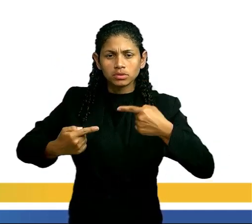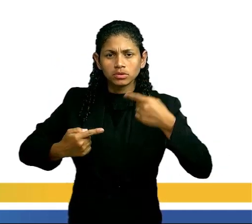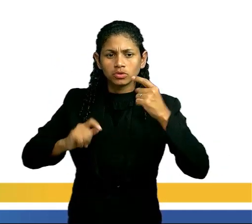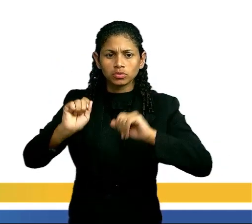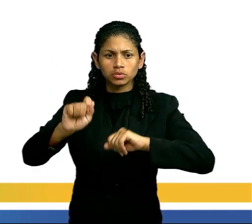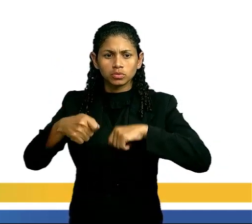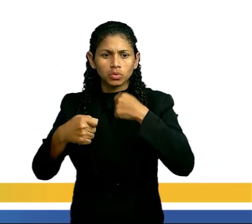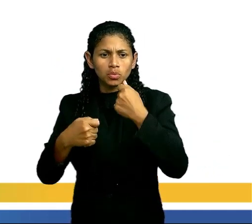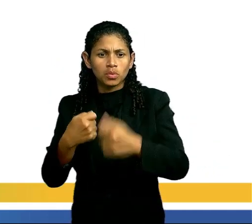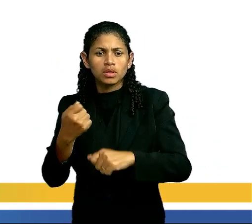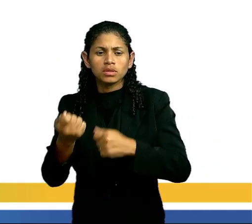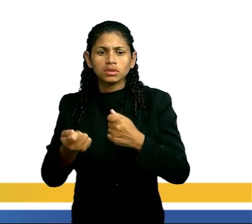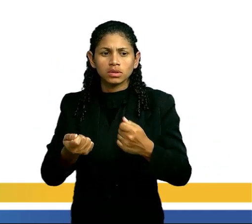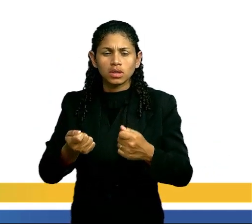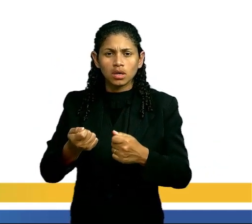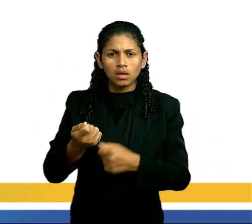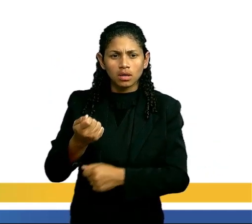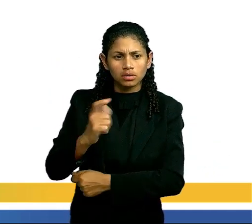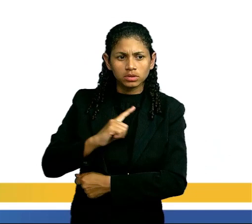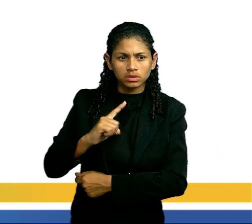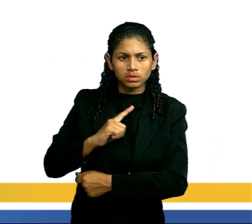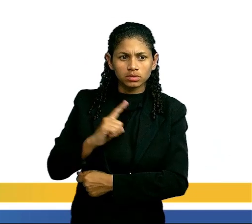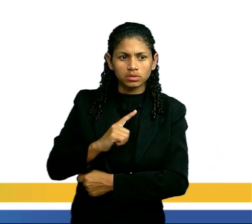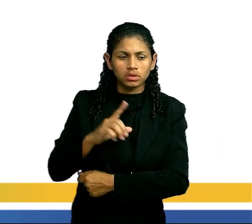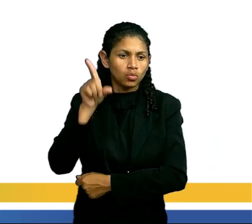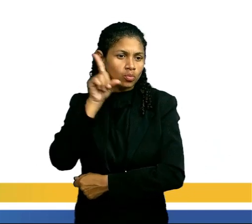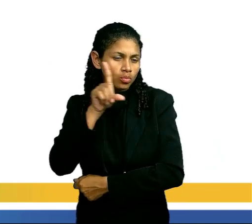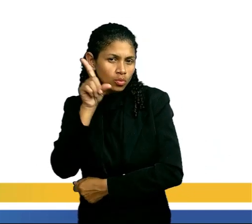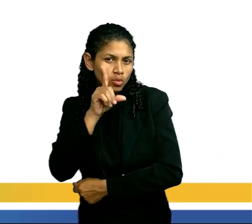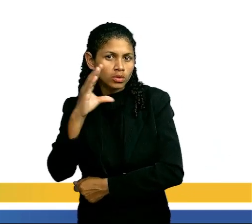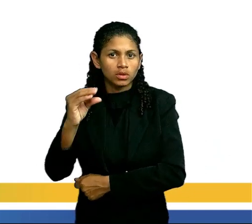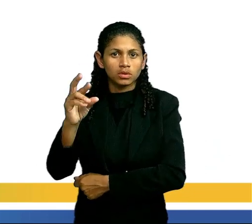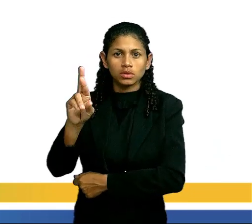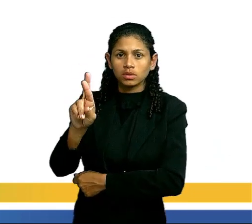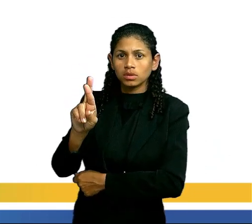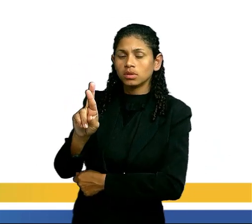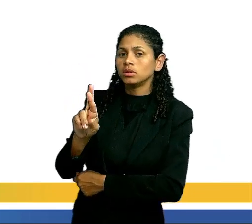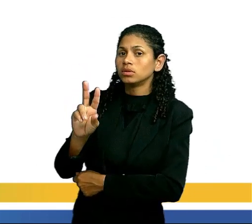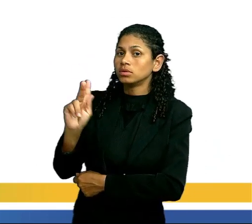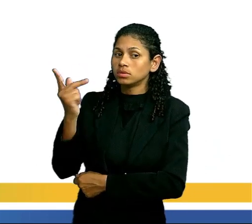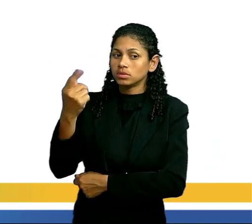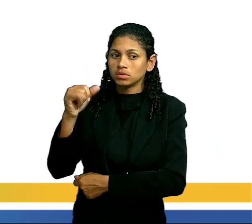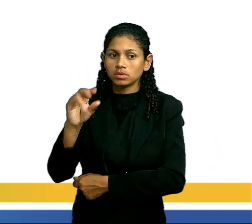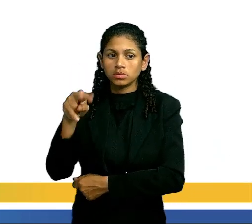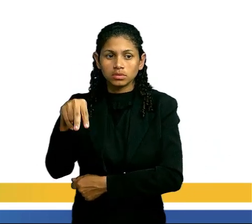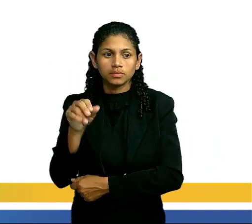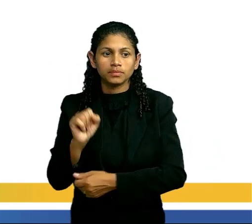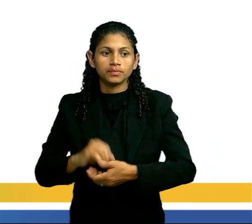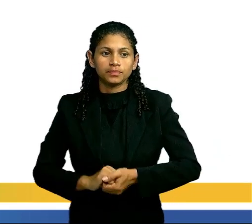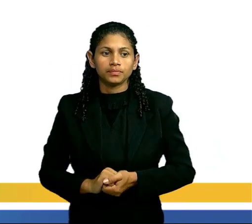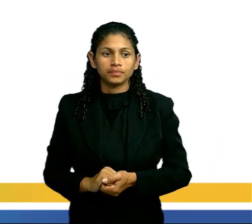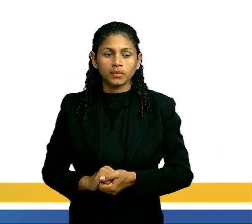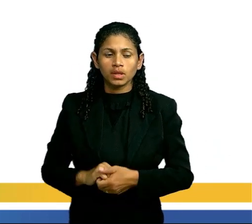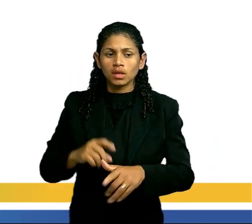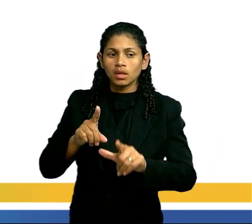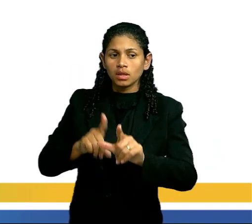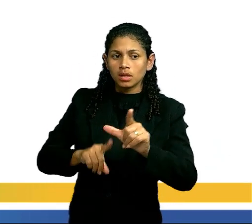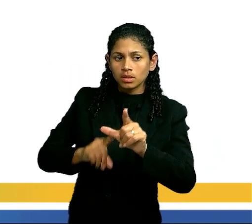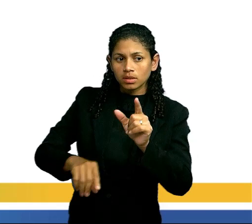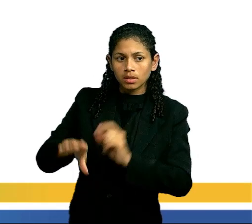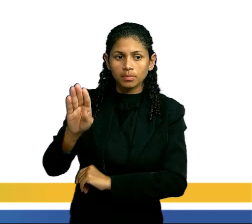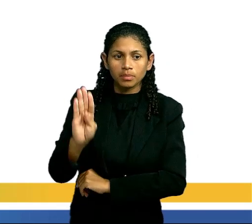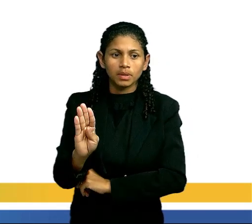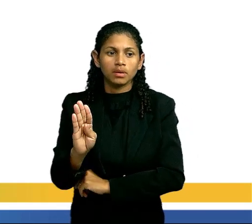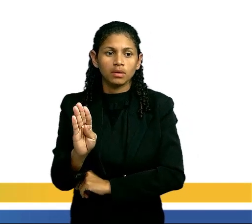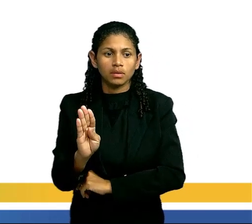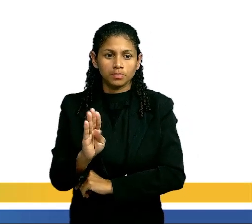argumentação favoravelmente ao papel diplomático de Macron, que emerge no encontro como líder capaz de obter